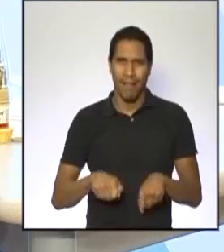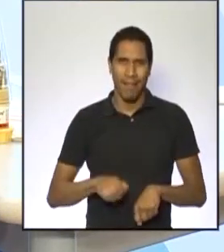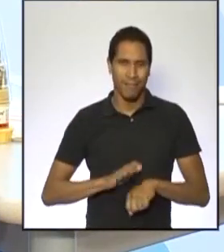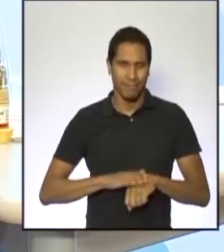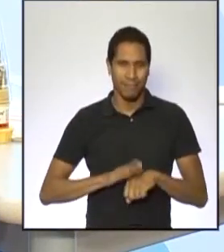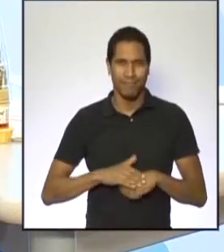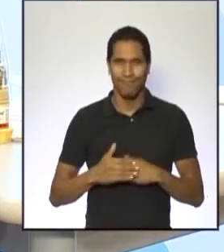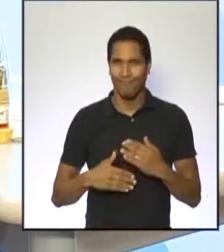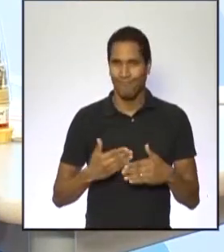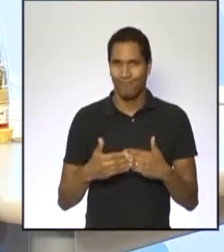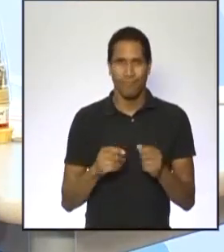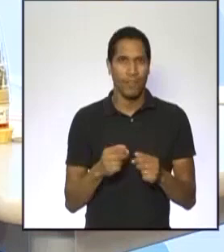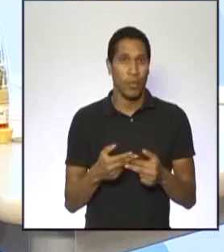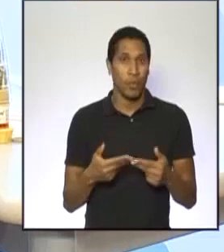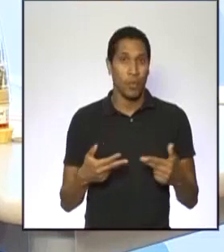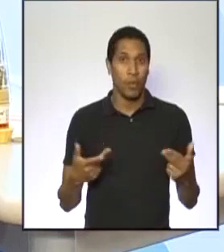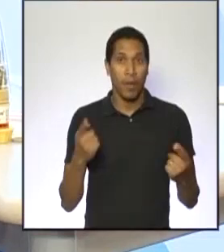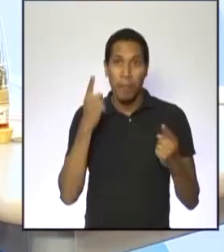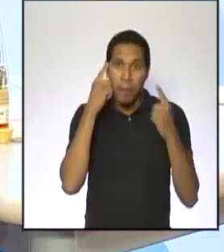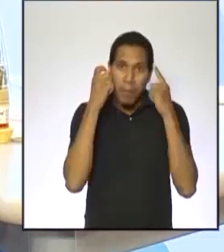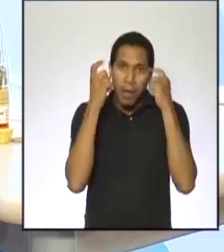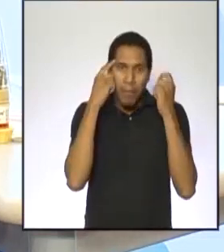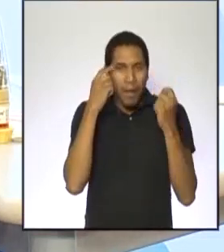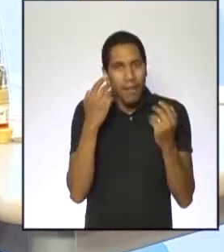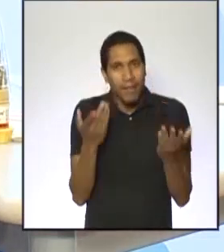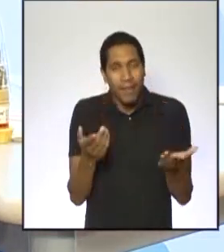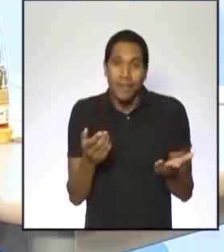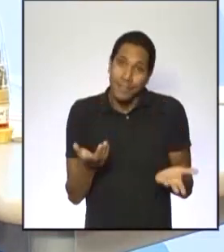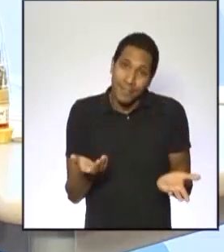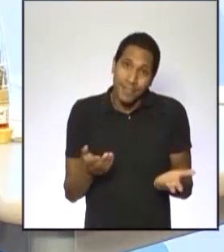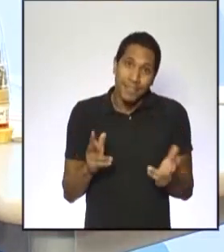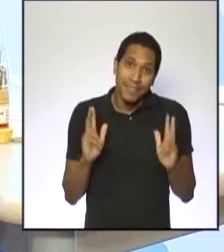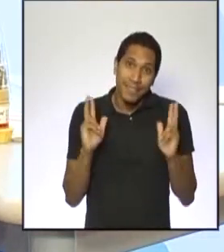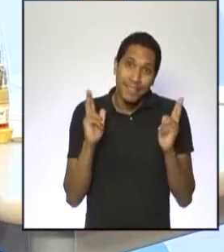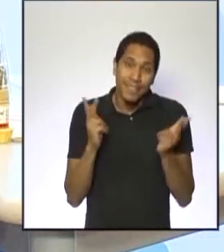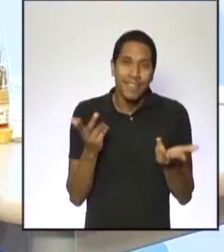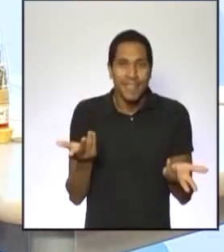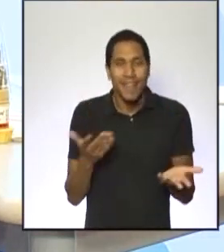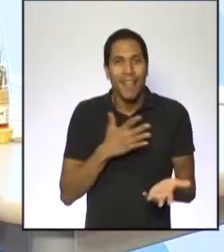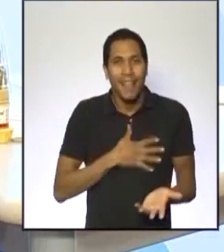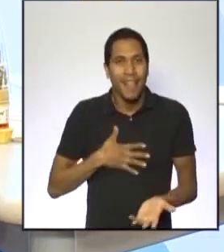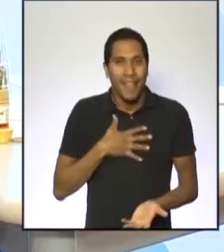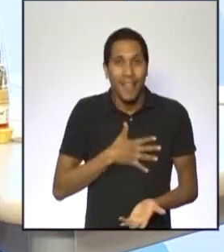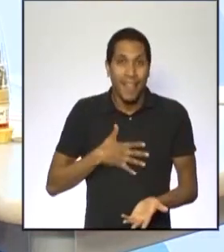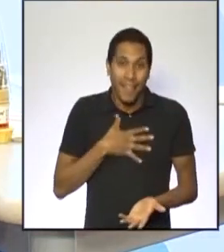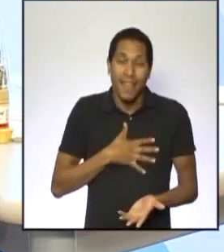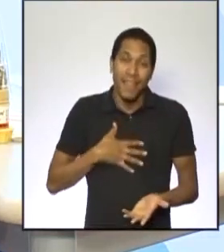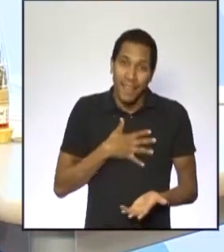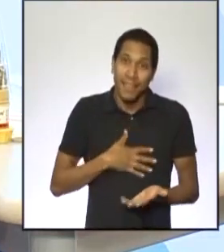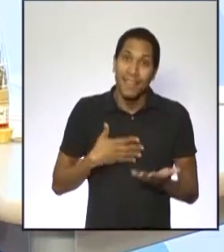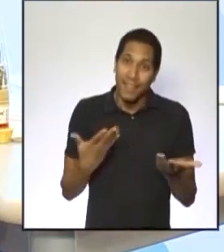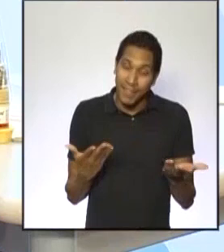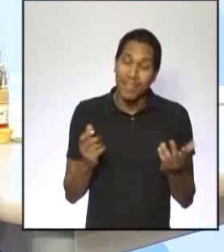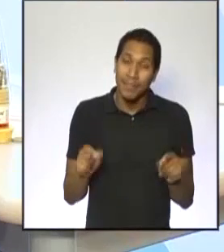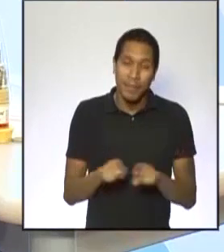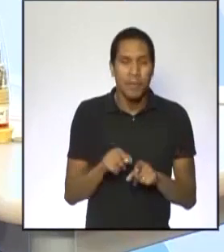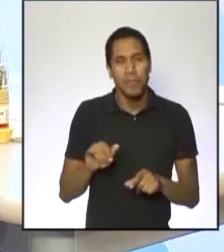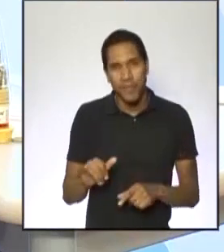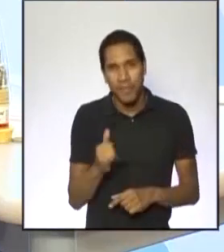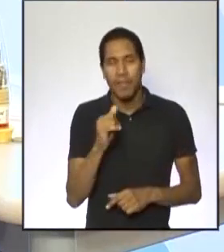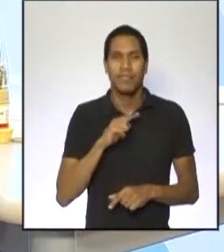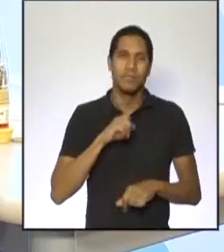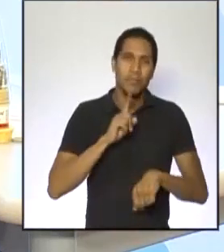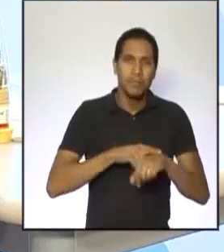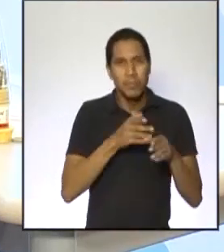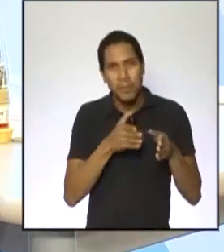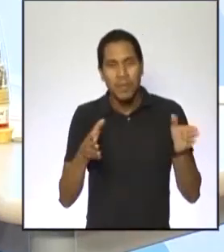massa, reproduzir coisas, ao mesmo tempo que não necessariamente a gente pode trazer o lúdico, trazer a